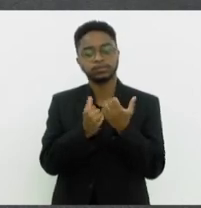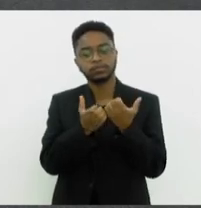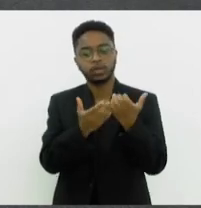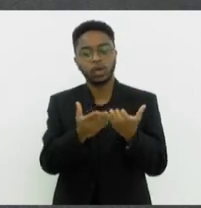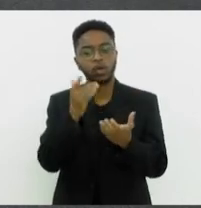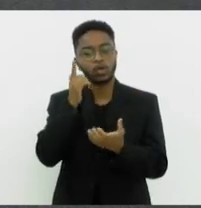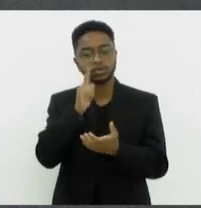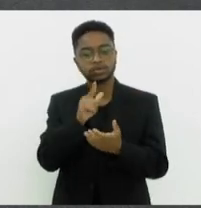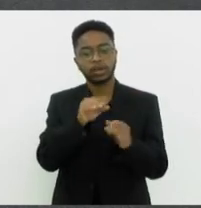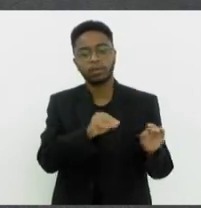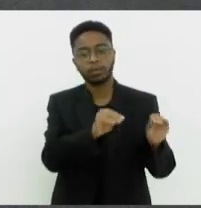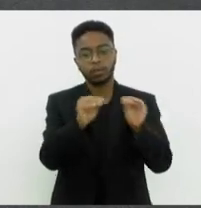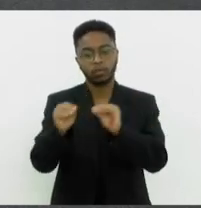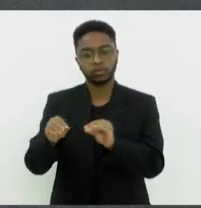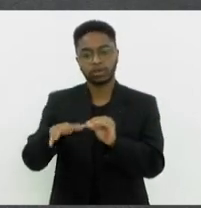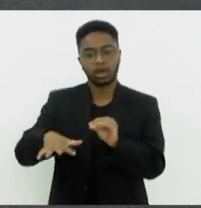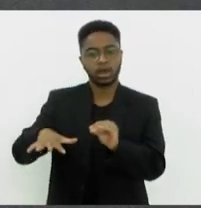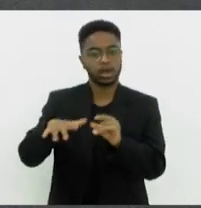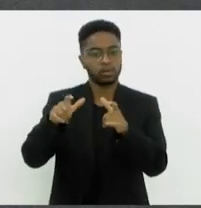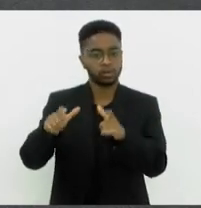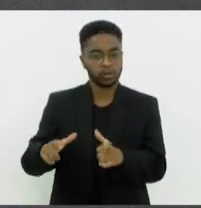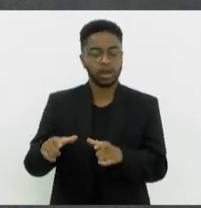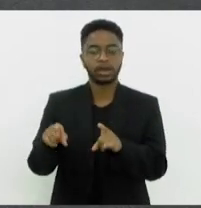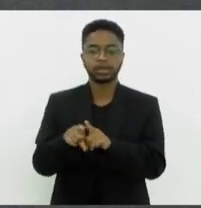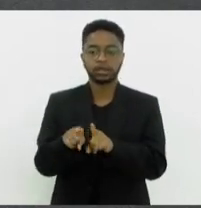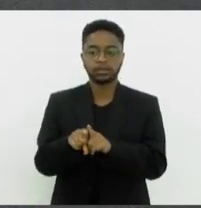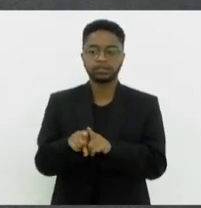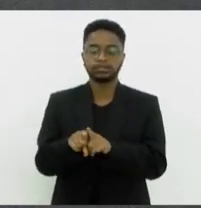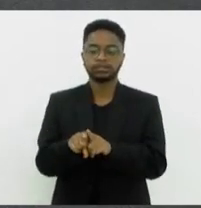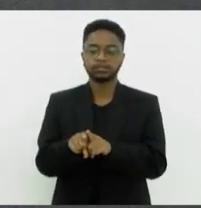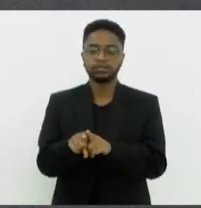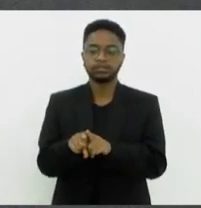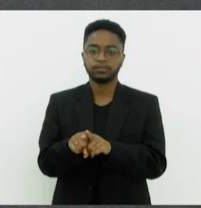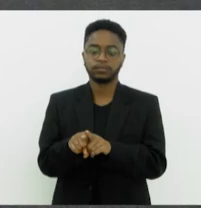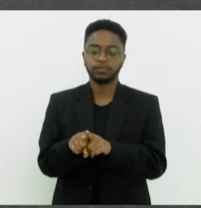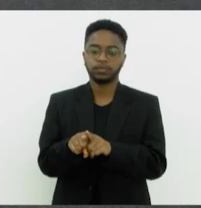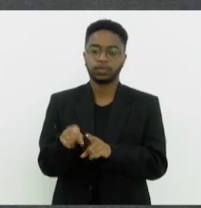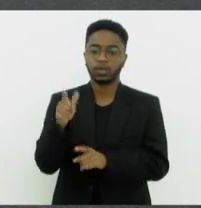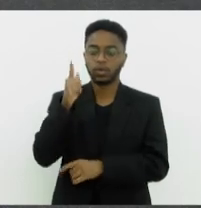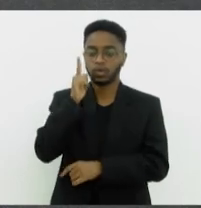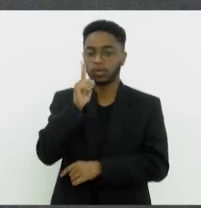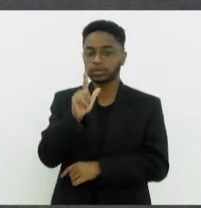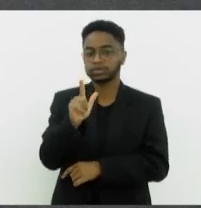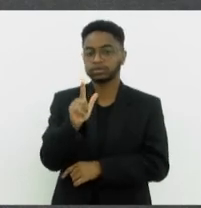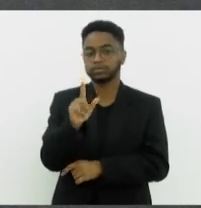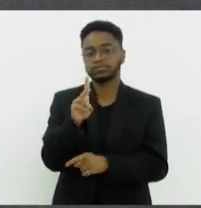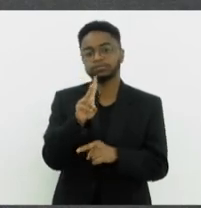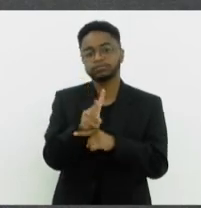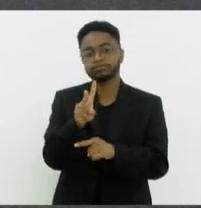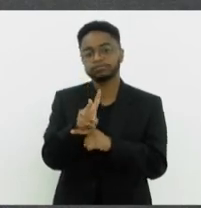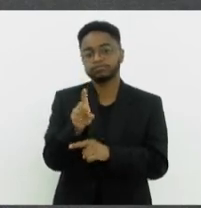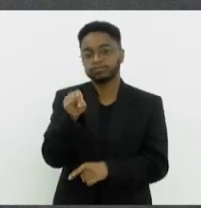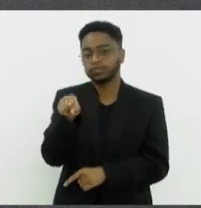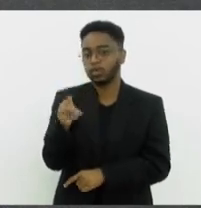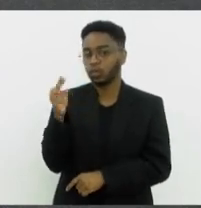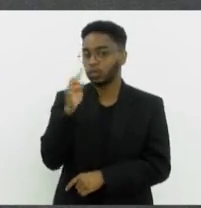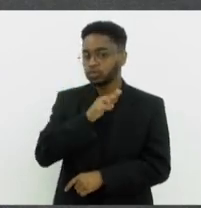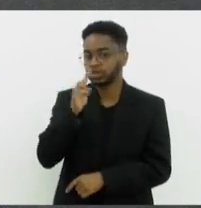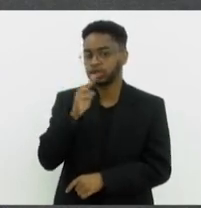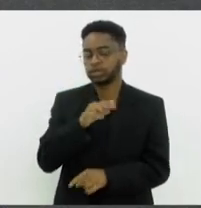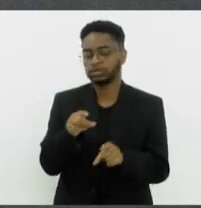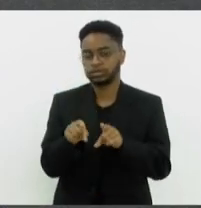colocada em outro órgão, em outra seção, enfim, para que ela tenha toda a sua medida protetiva de urgência